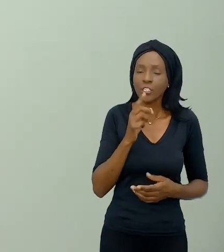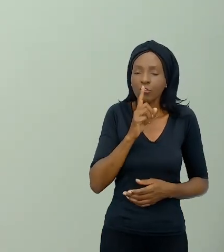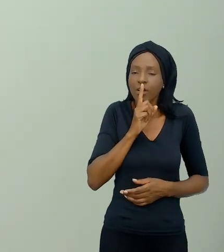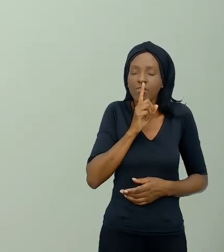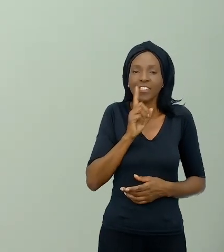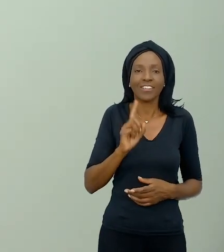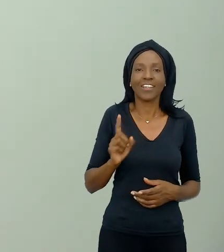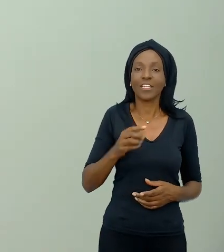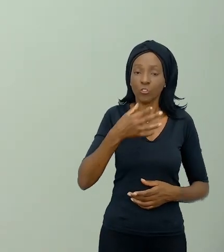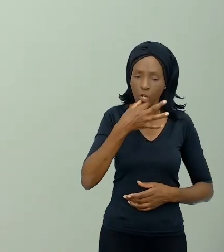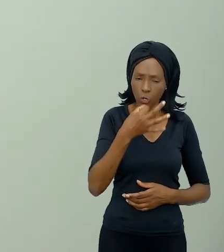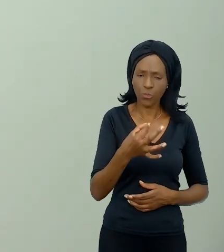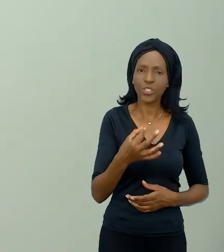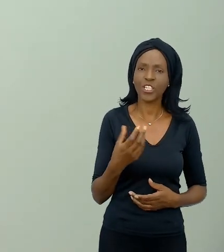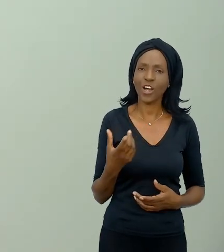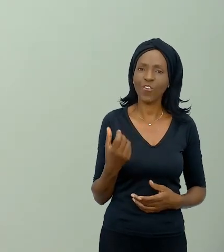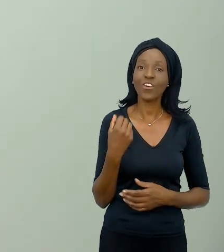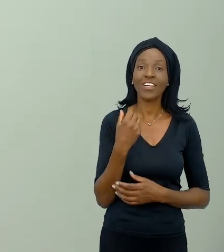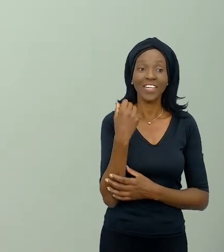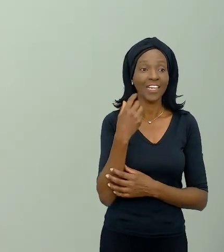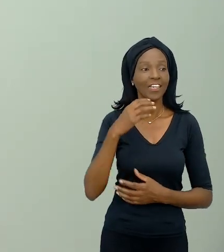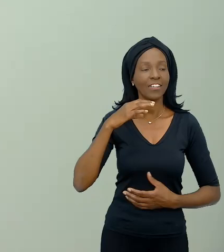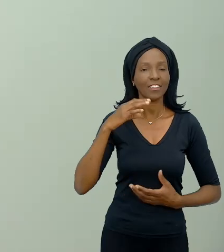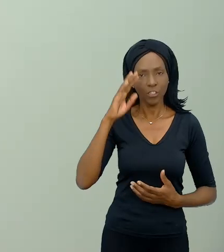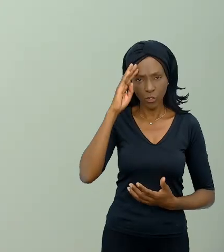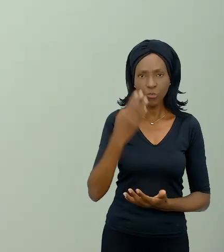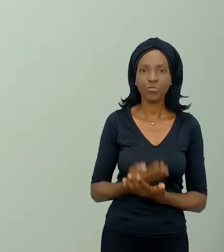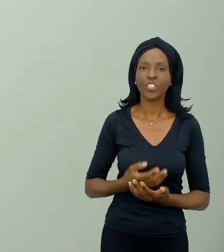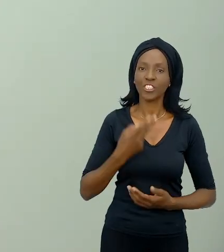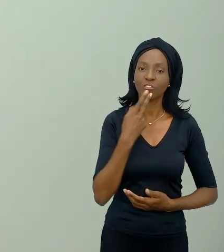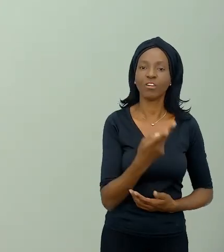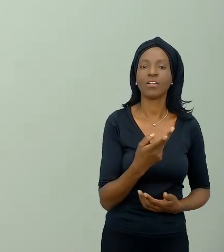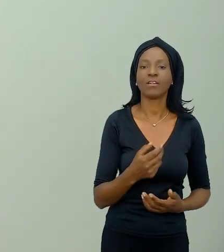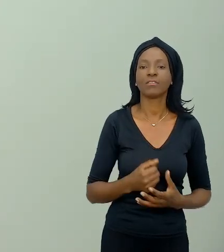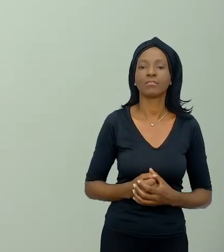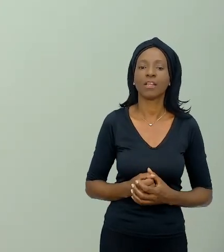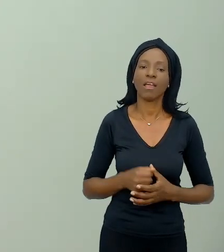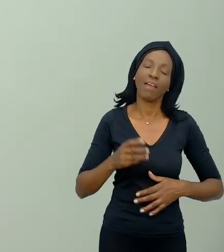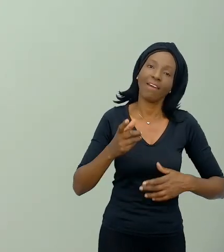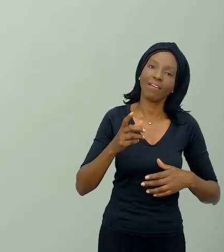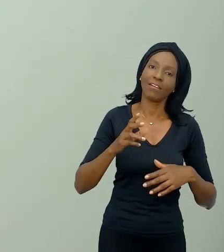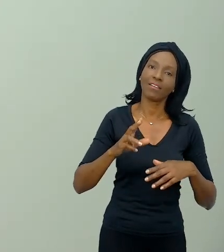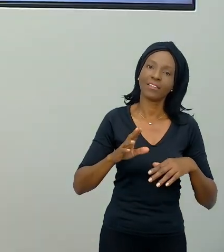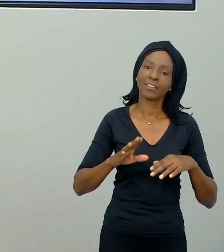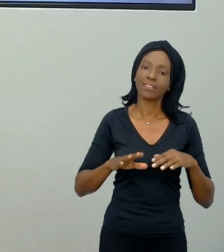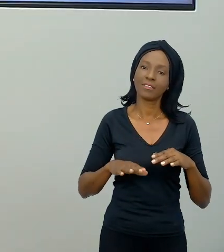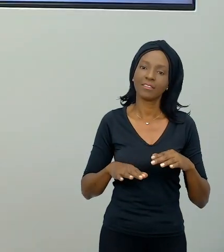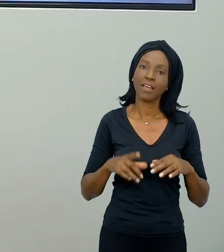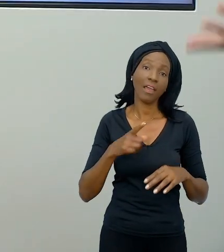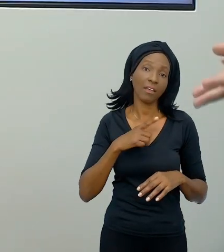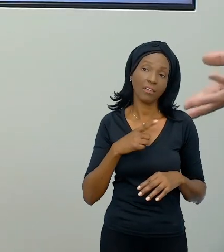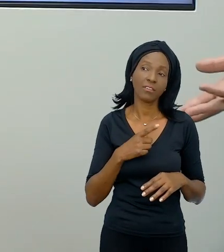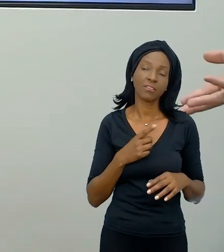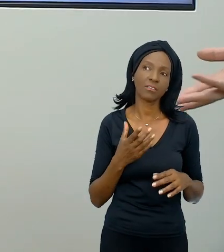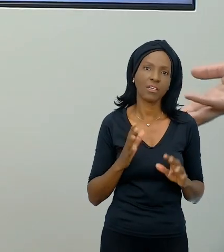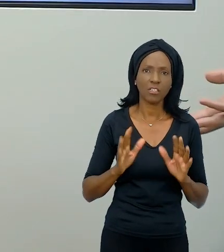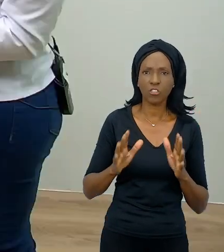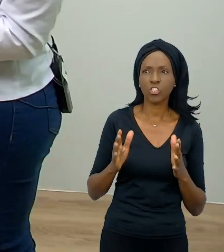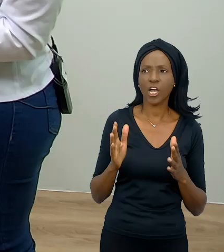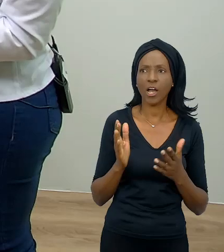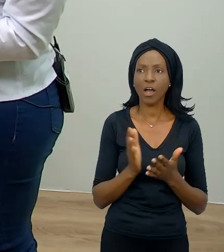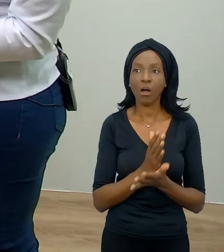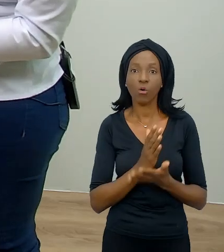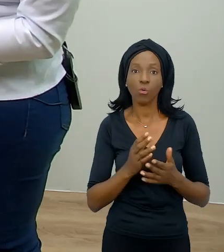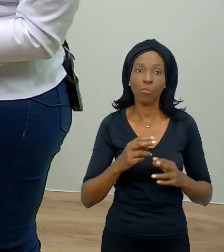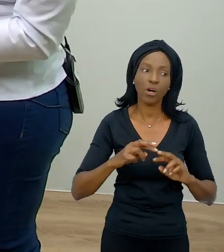da atividade, promover a sala de aula invertida. Então, ele vai realizar uma pesquisa. Então, na medida que ele já vai ter algum embasamento para também participar,